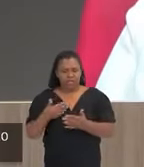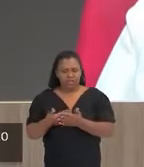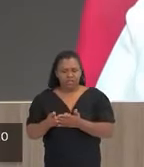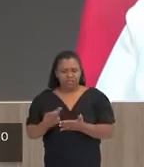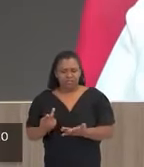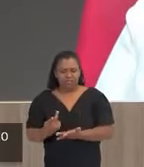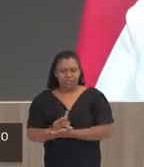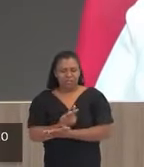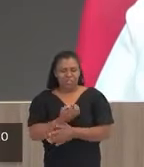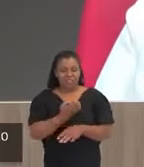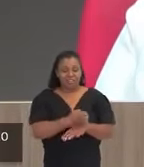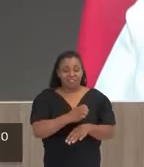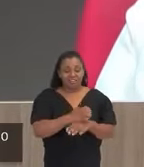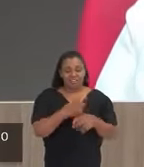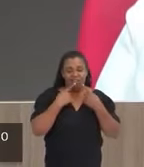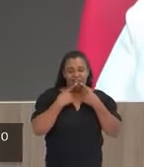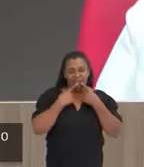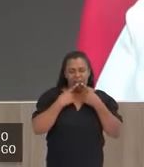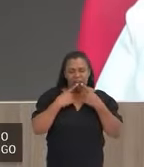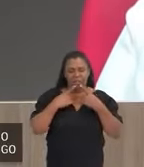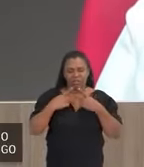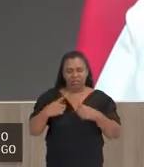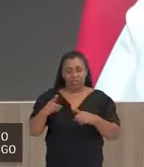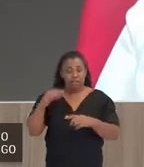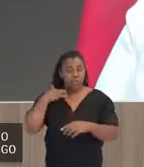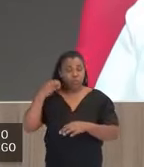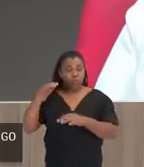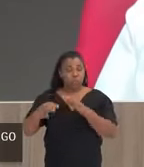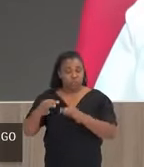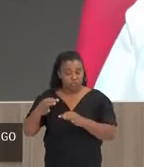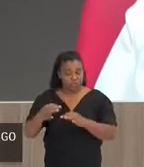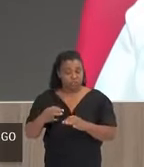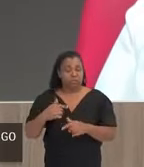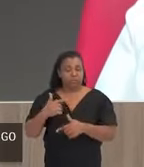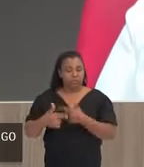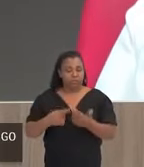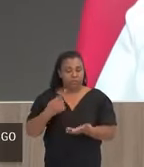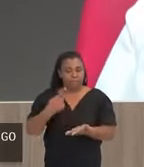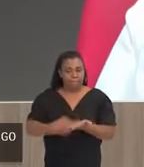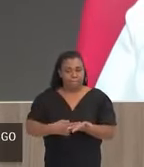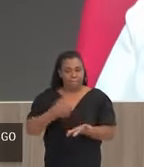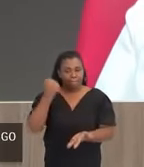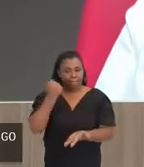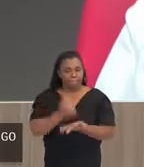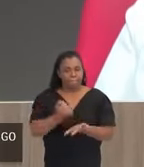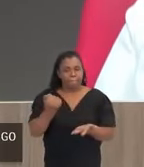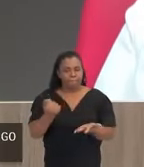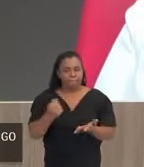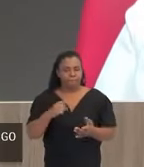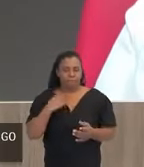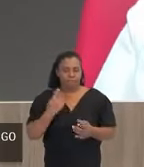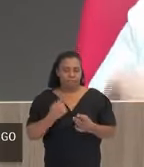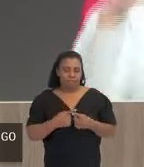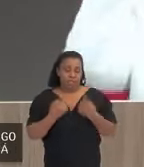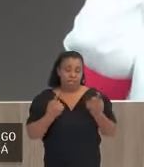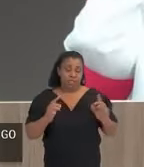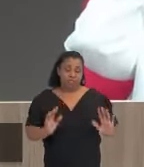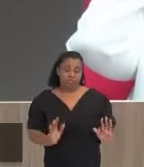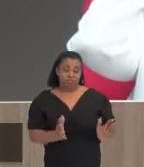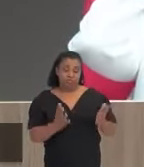tempo para reclamar o seu vínculo de emprego. Mas o nosso intuito não é estimular o vínculo de emprego a partir do